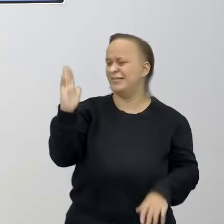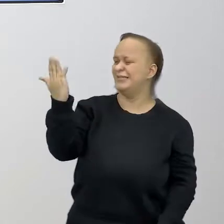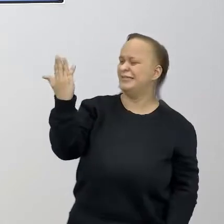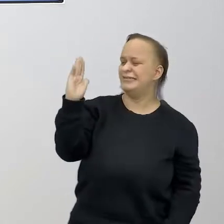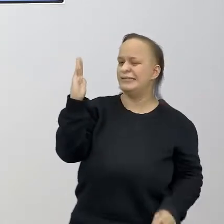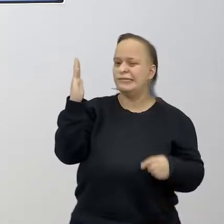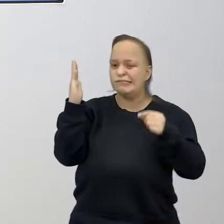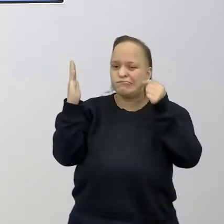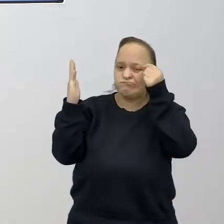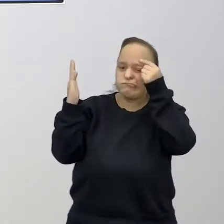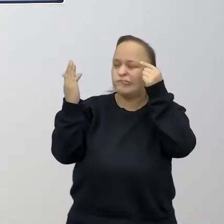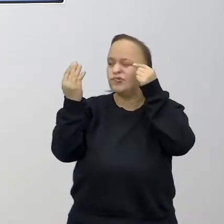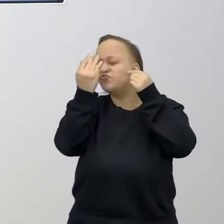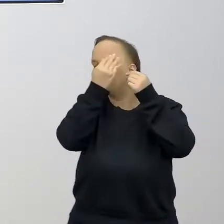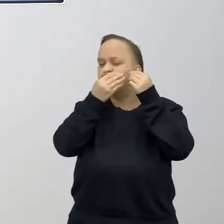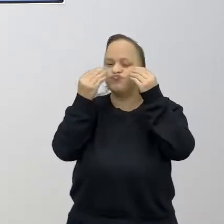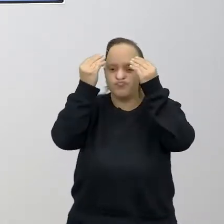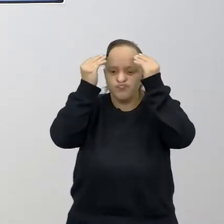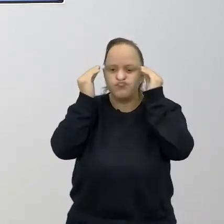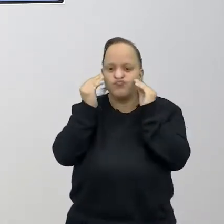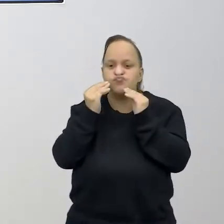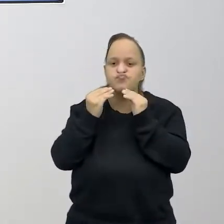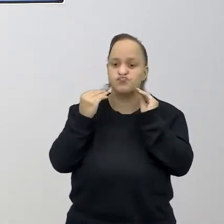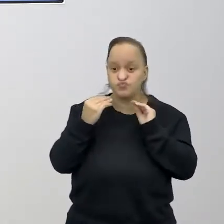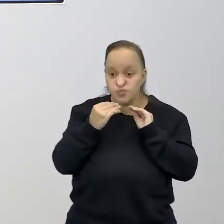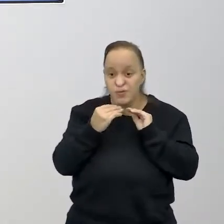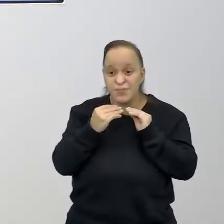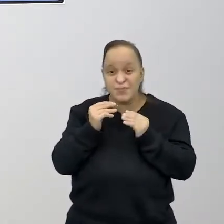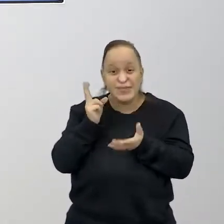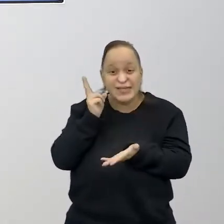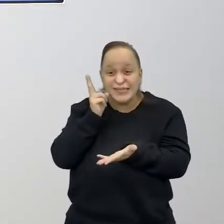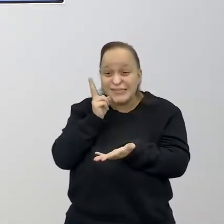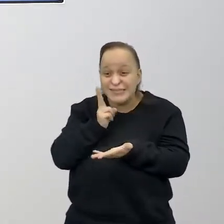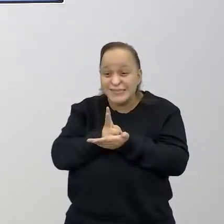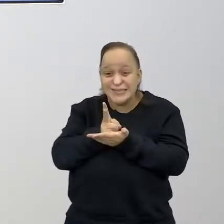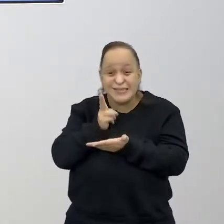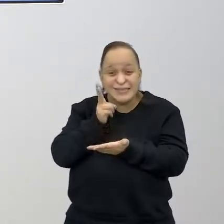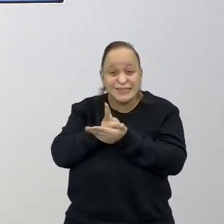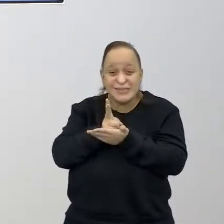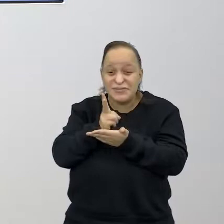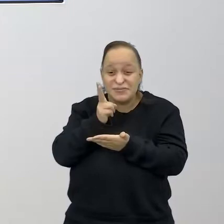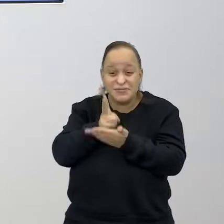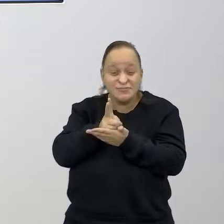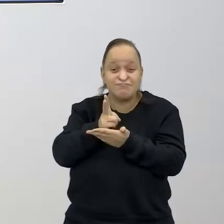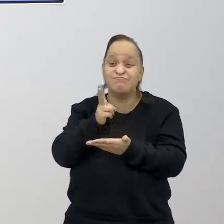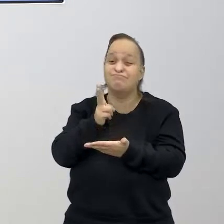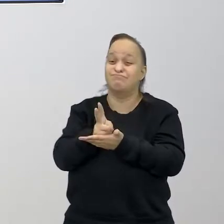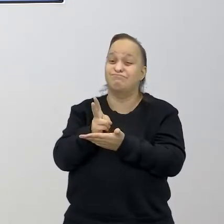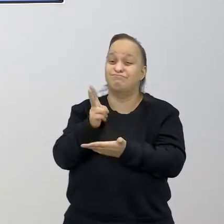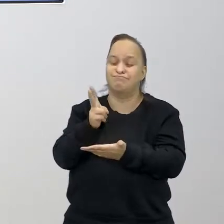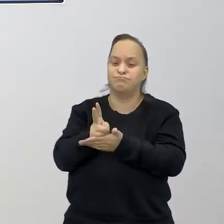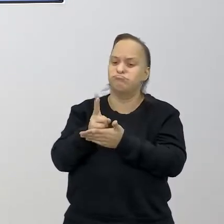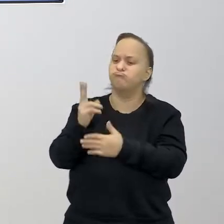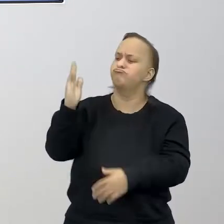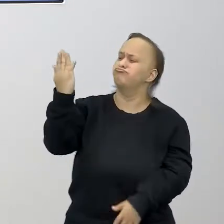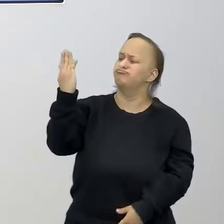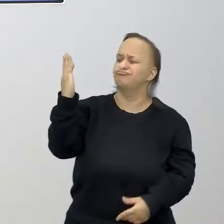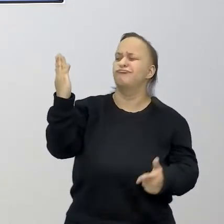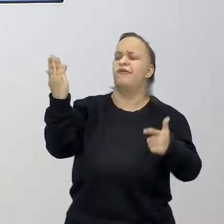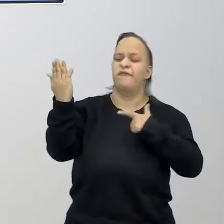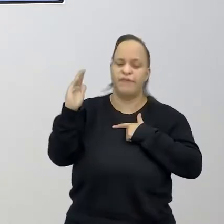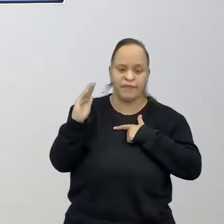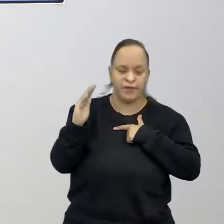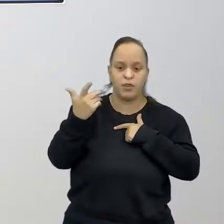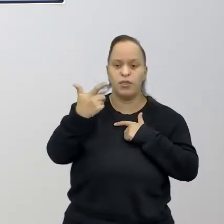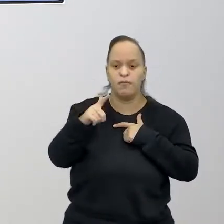minha testa, vou passar uma maquiagem pra dar uma escondida. É quando você realmente passa o tempo todo se achando a pior pessoa do